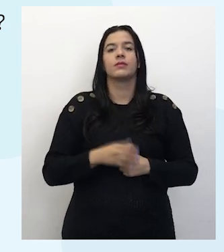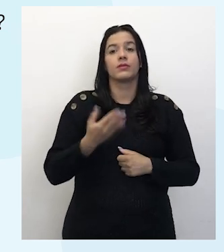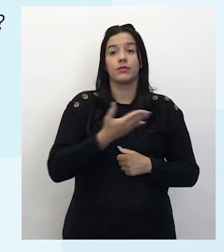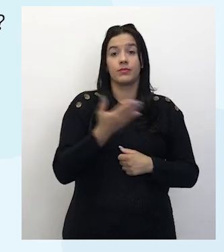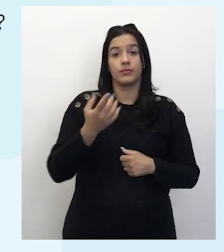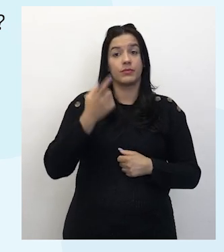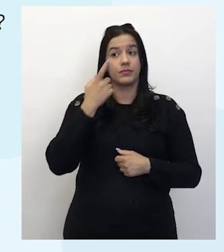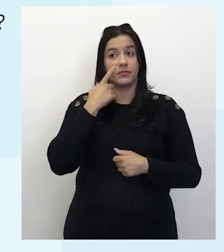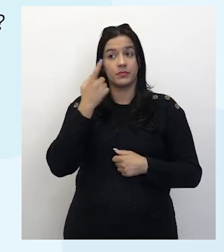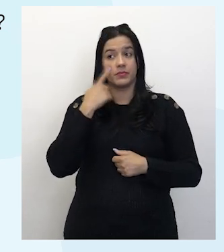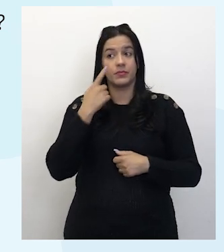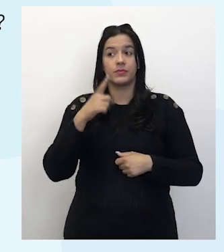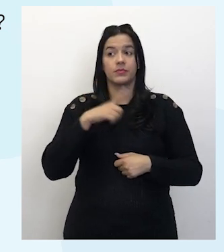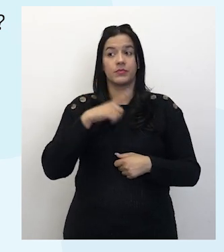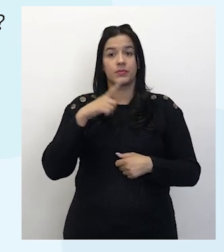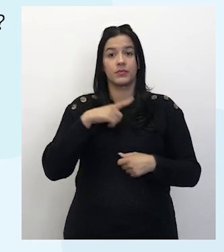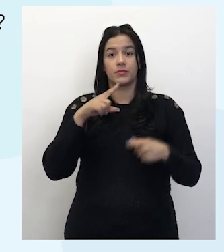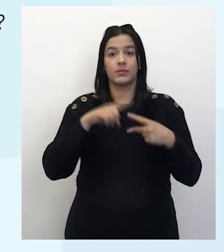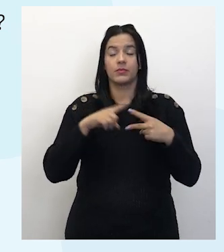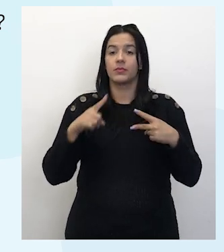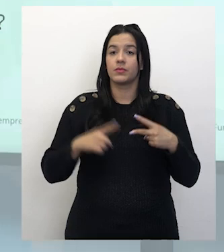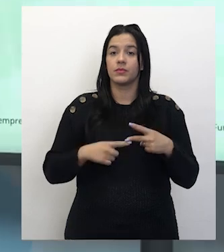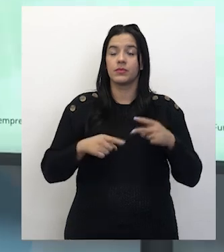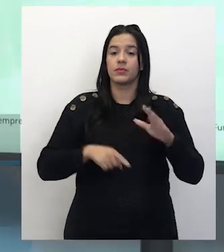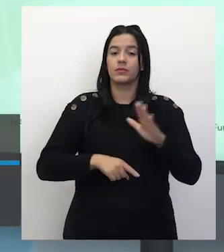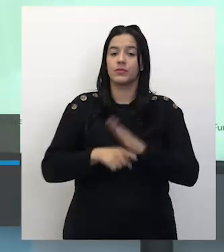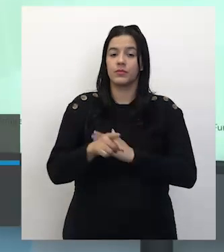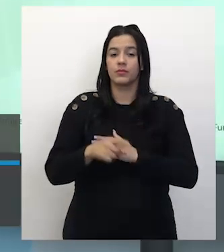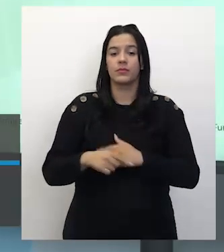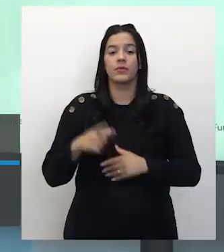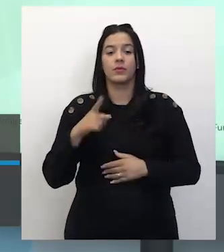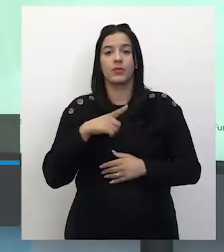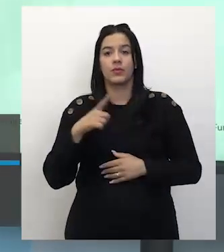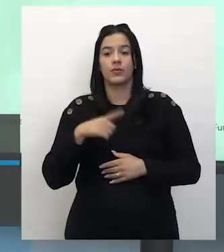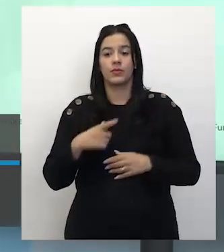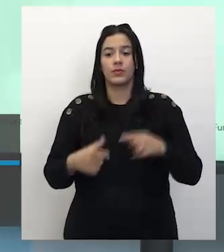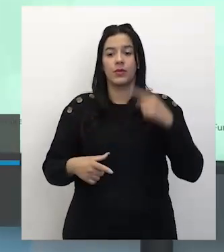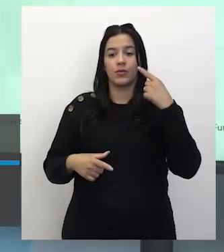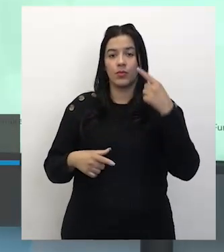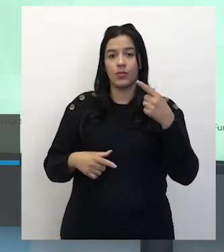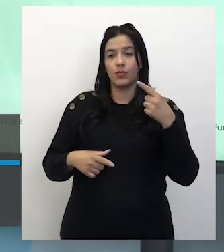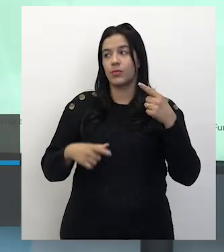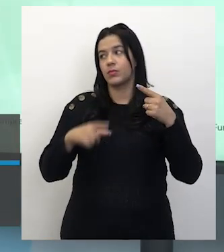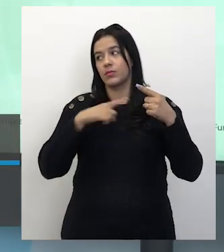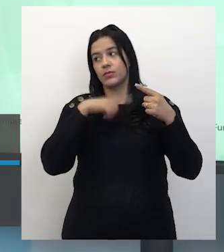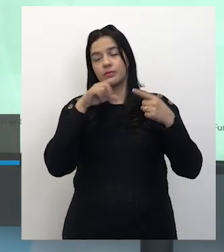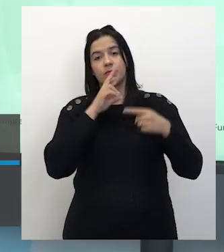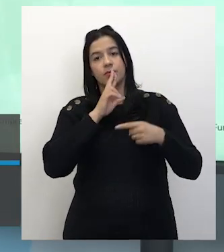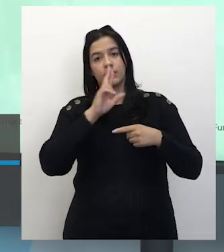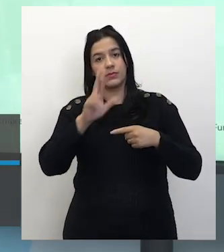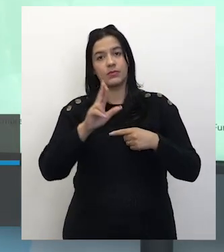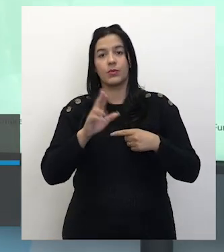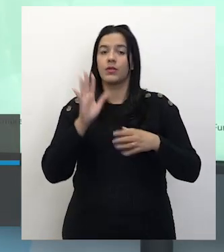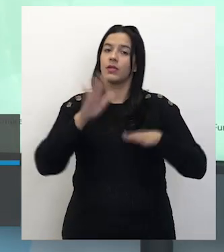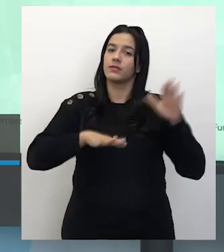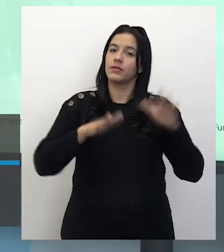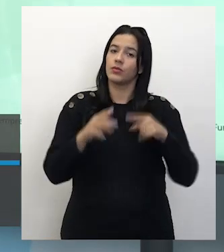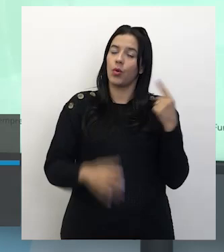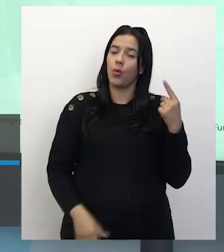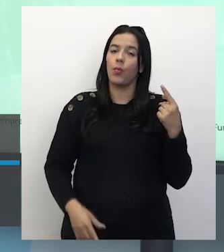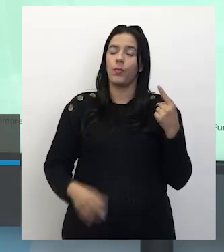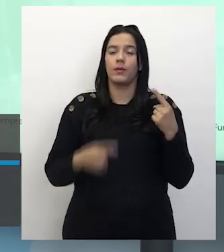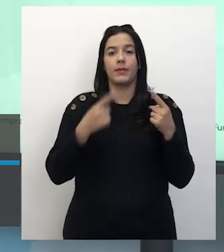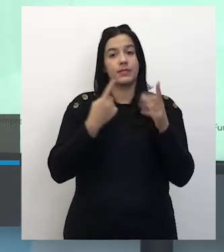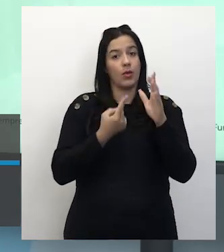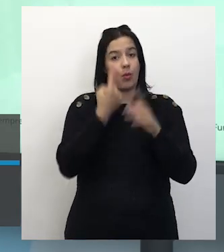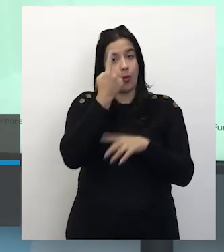que temos 2 perguntas, tá? Geralmente, quando a gente tem assim uma pergunta com 2, vocês têm o costume de responder só uma, tá?